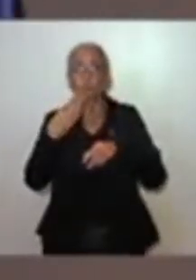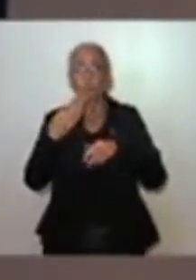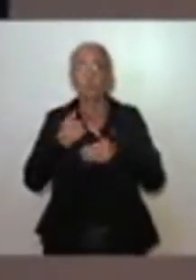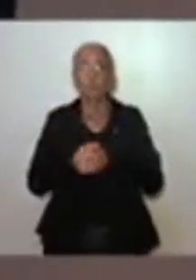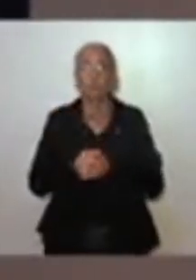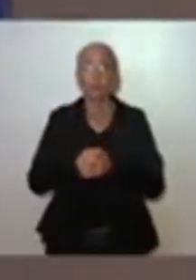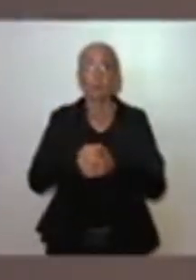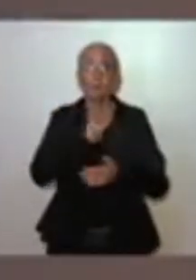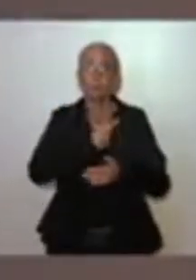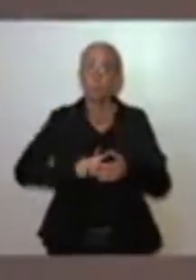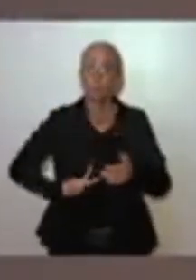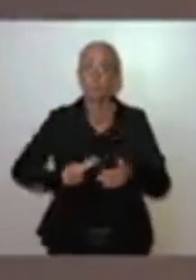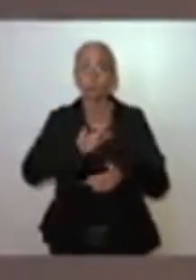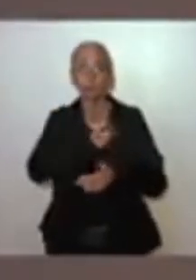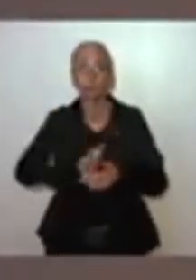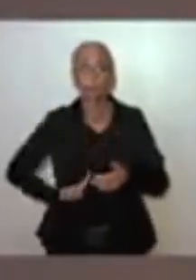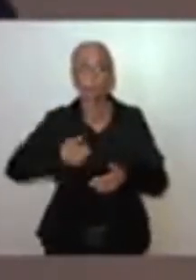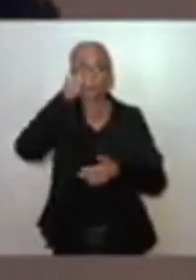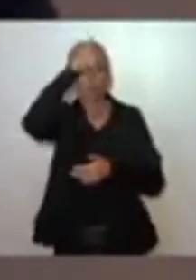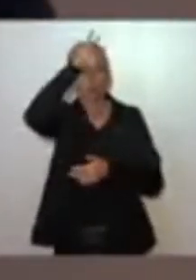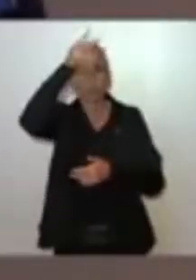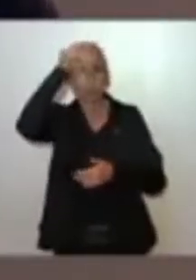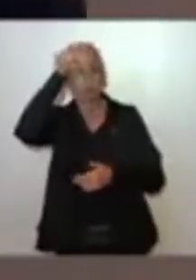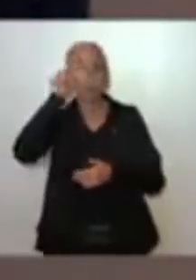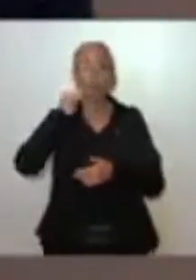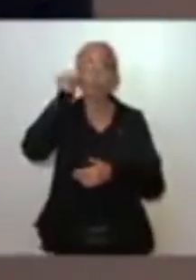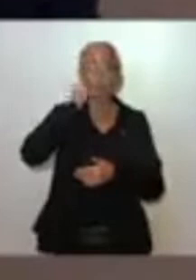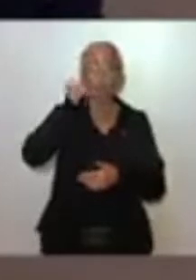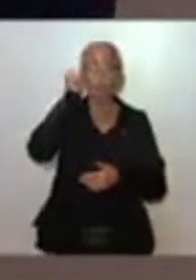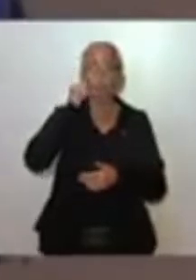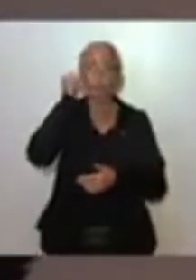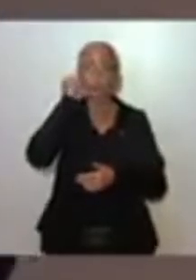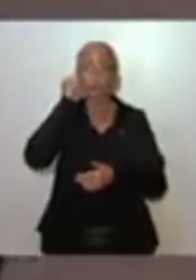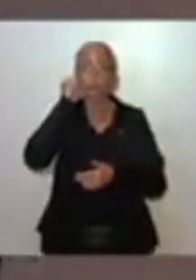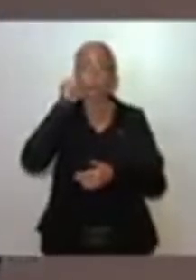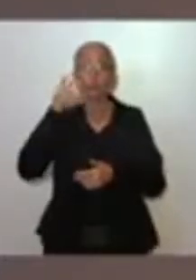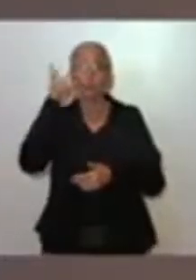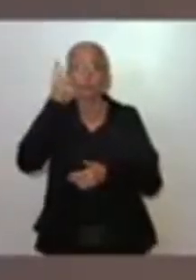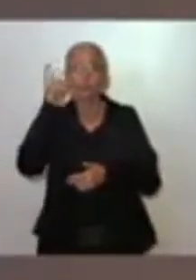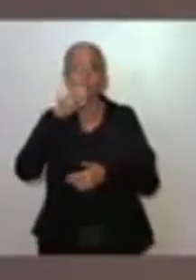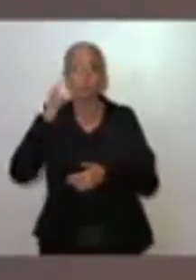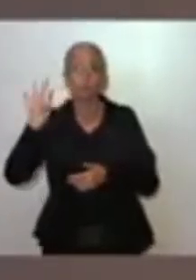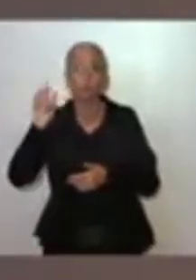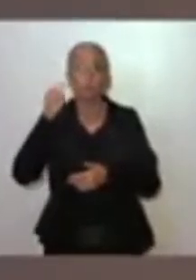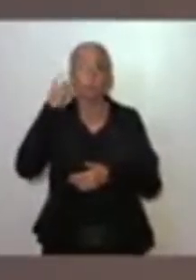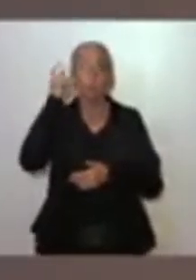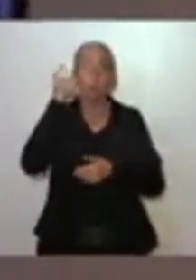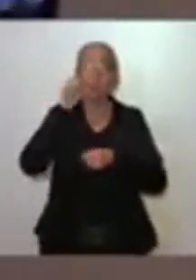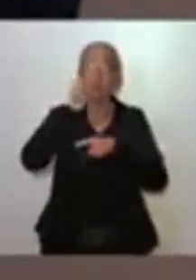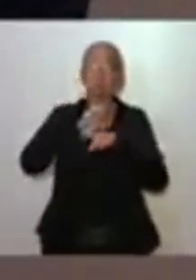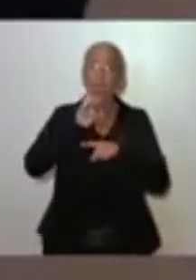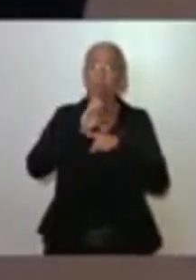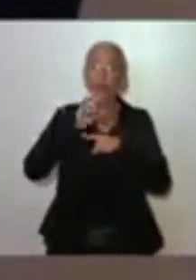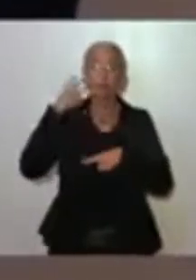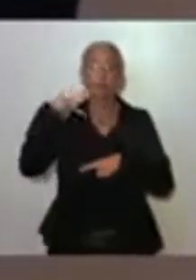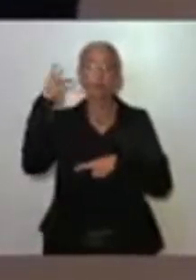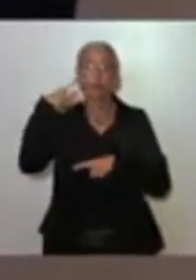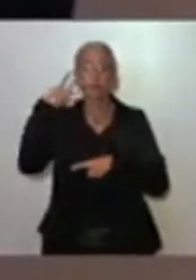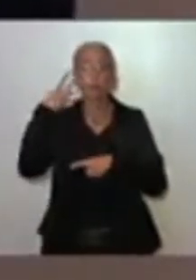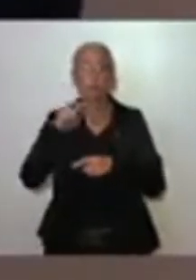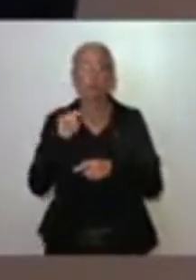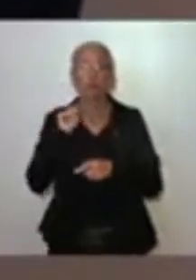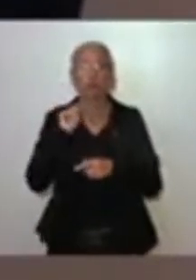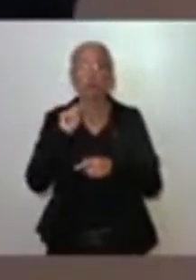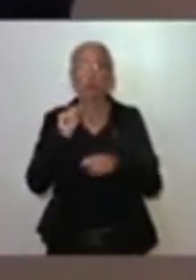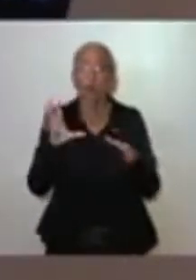presidente ao Governador a prefeito a Senador deputado federal a deputado estadual e a vereadores que